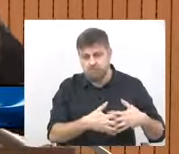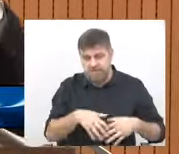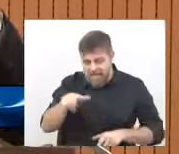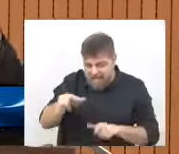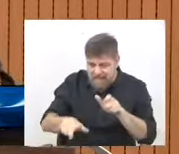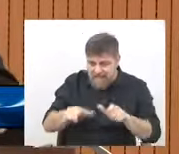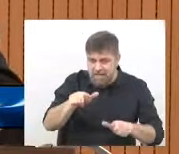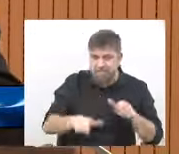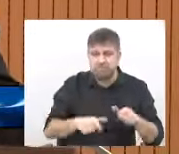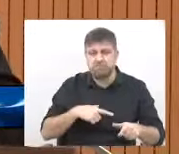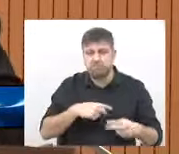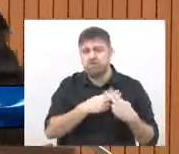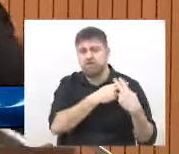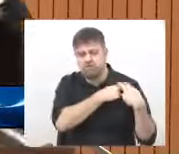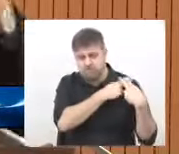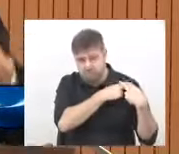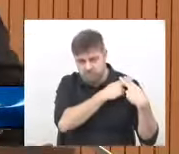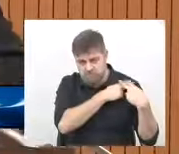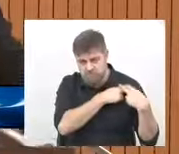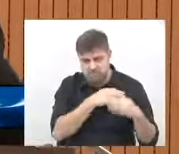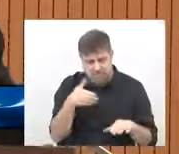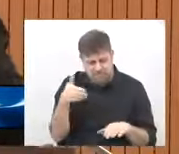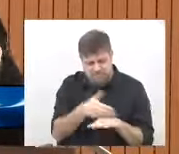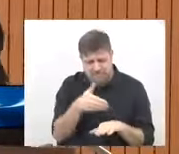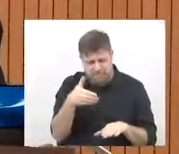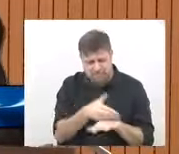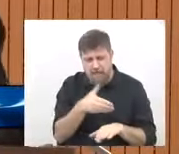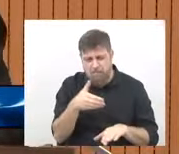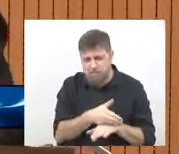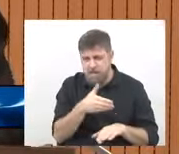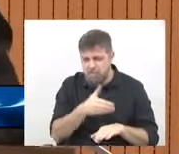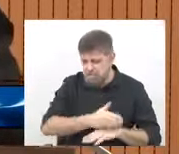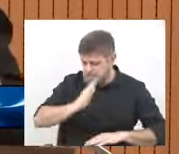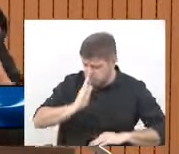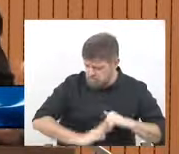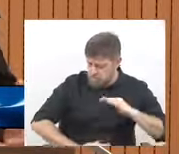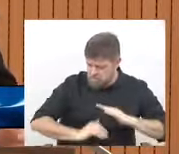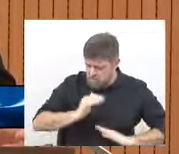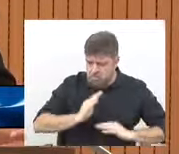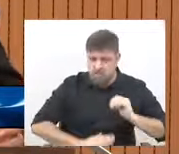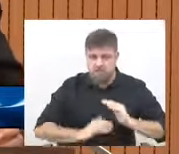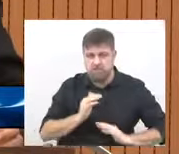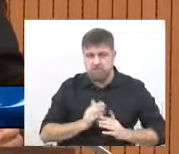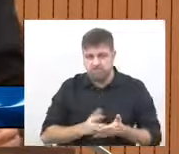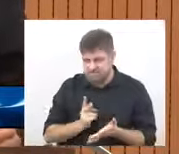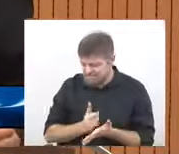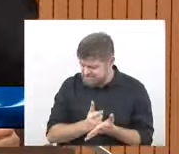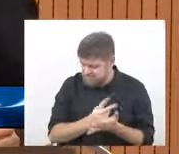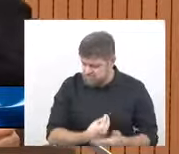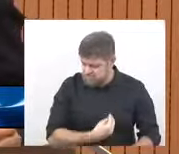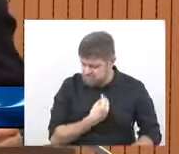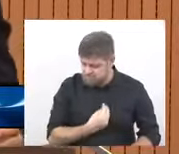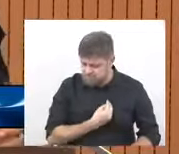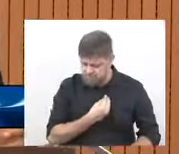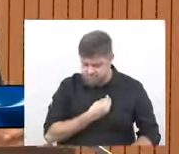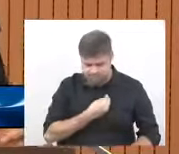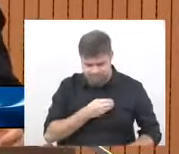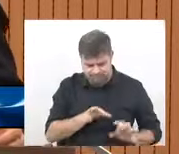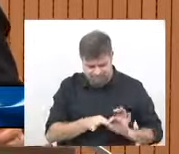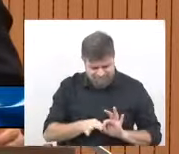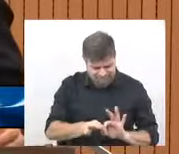são responsáveis, estão participando ativamente, são participantes ativamente, e